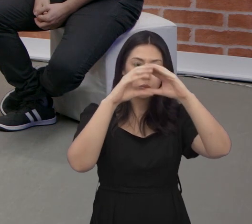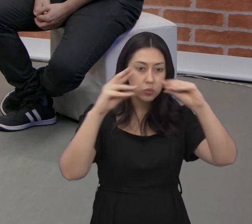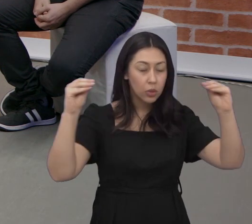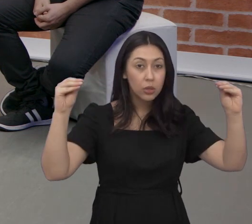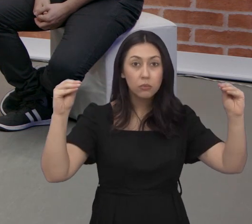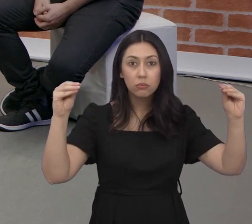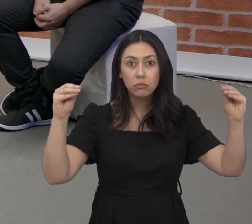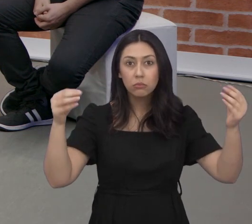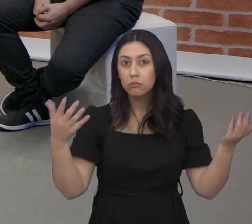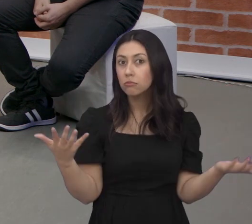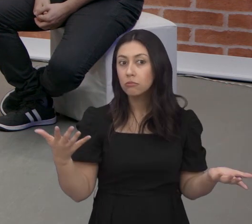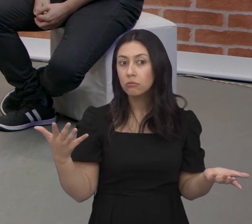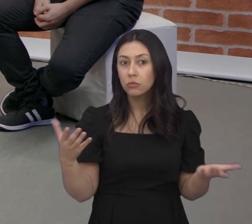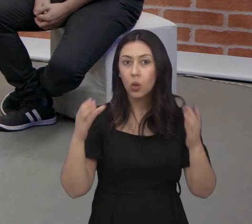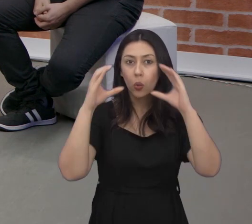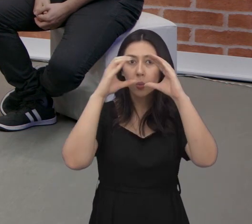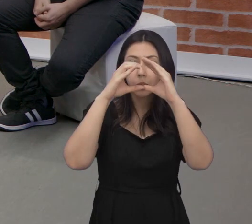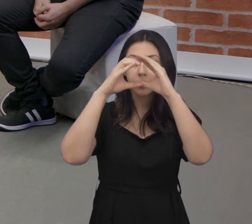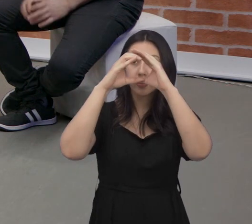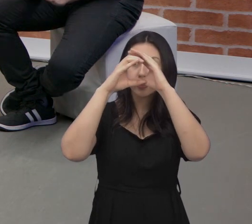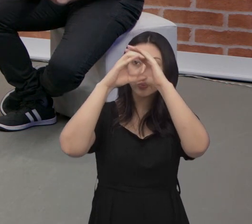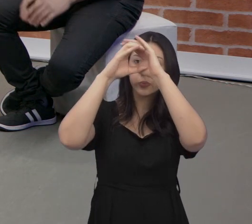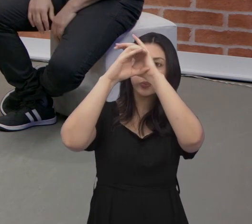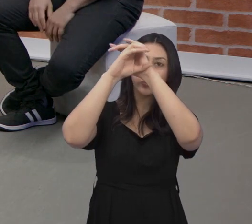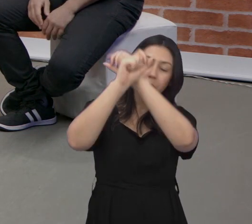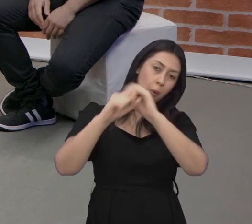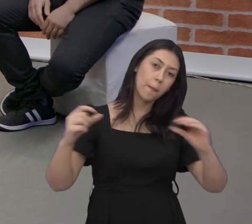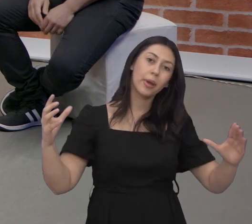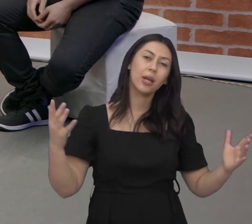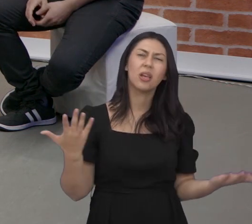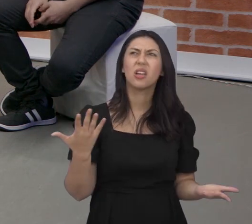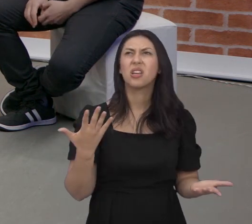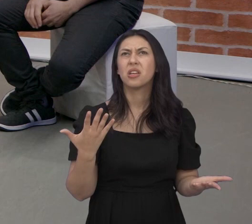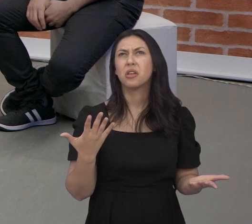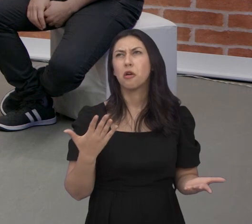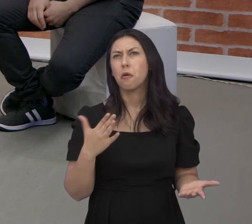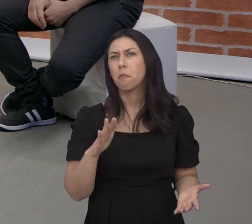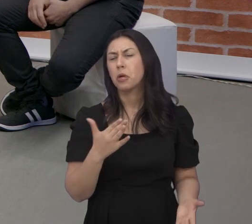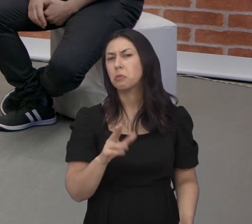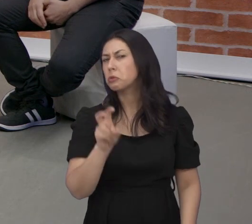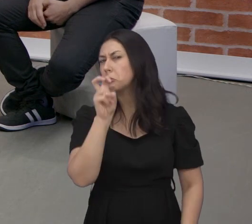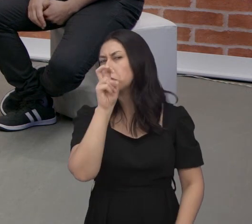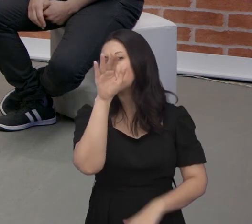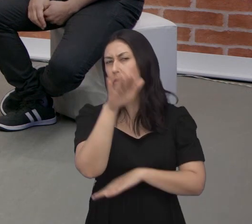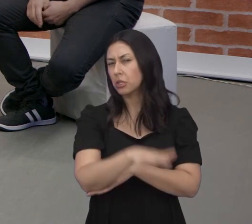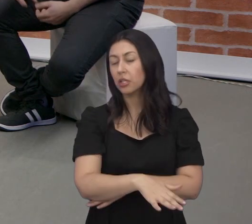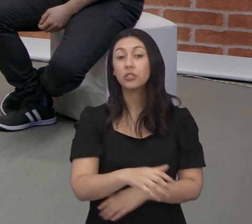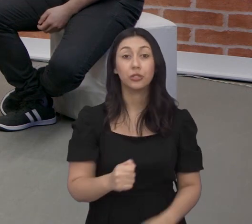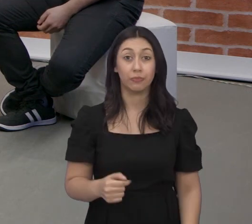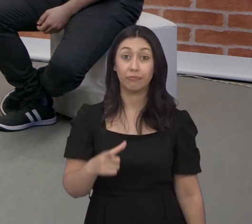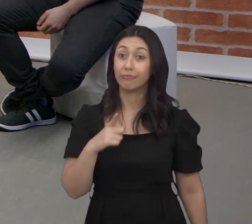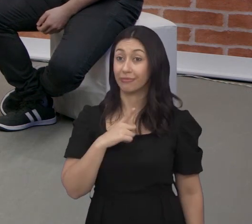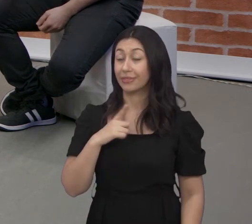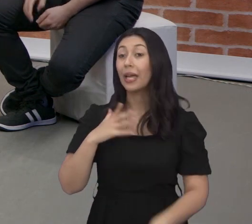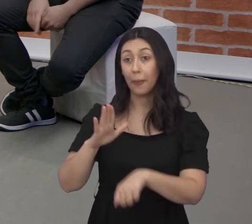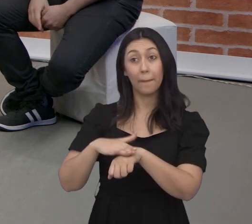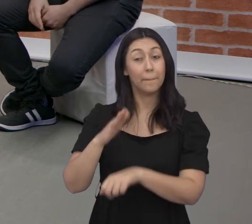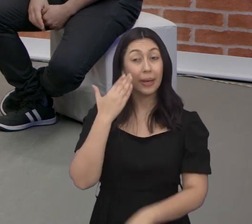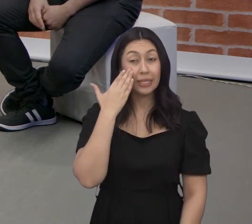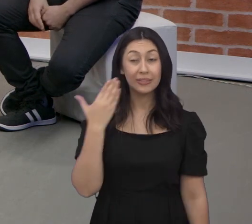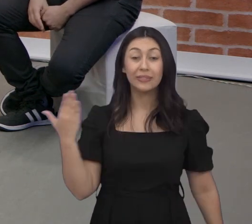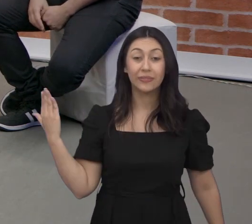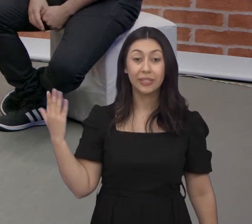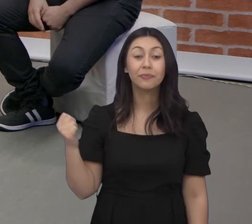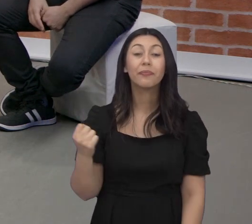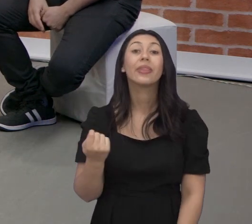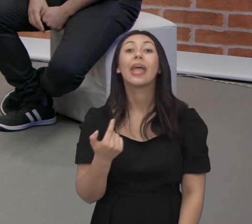sumindo depois. Simplesmente foi diminuindo e sumiu. Foi. De dia, era 17 horas mais ou menos aí. Temos mais vídeos, vamos ver aí o